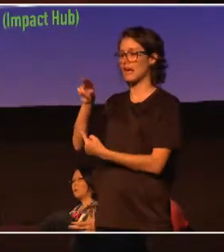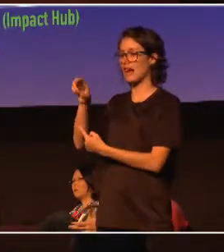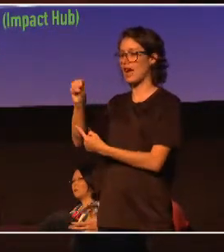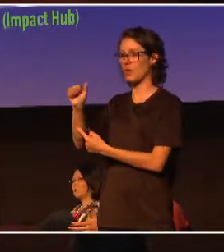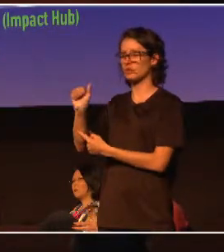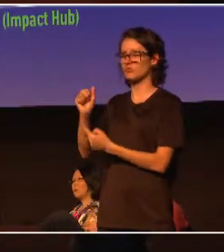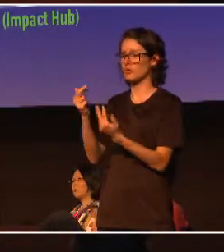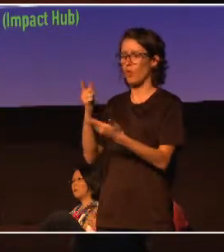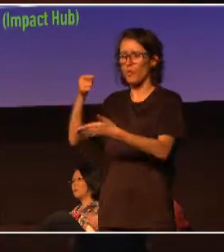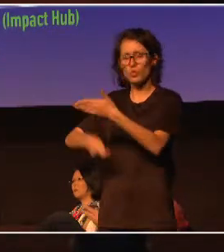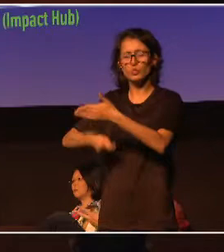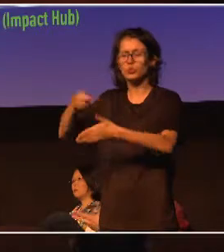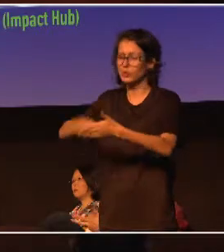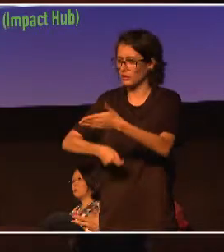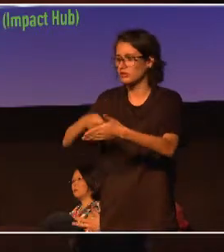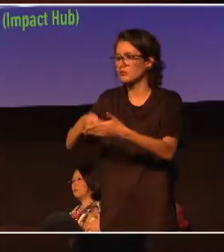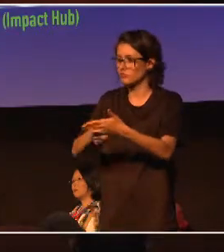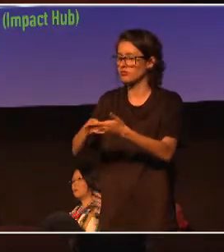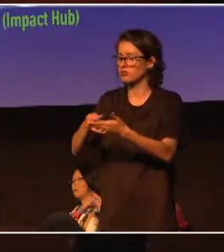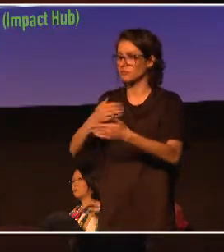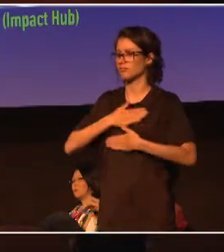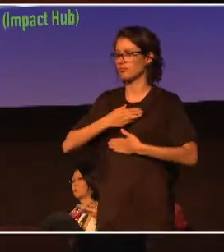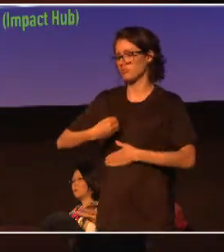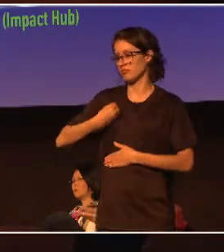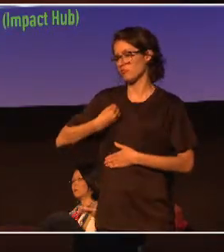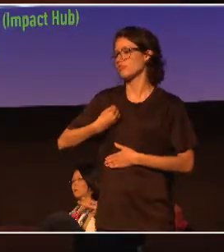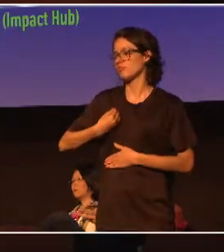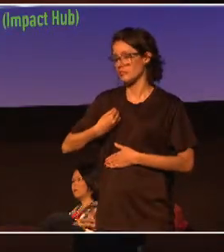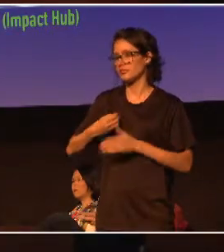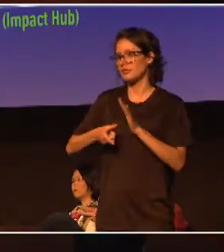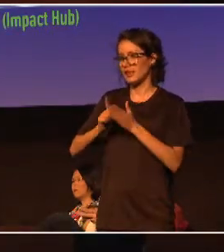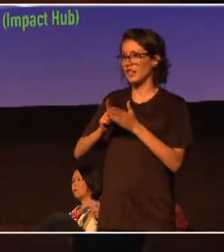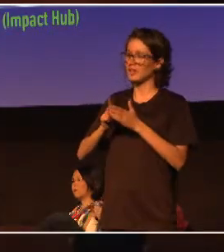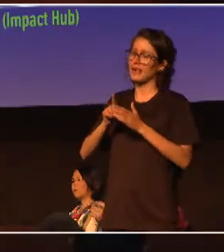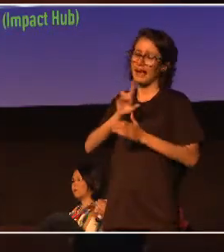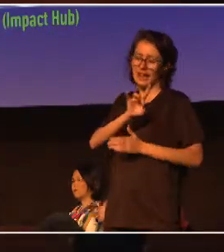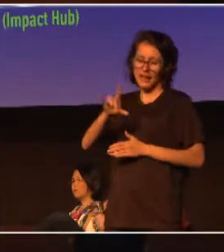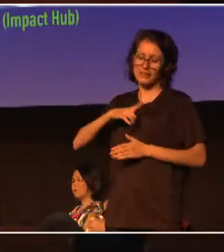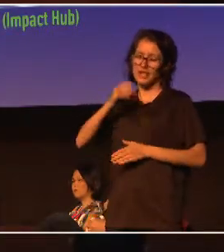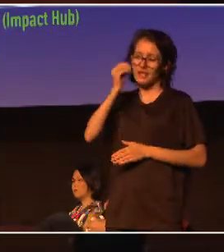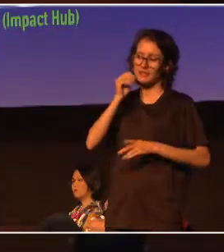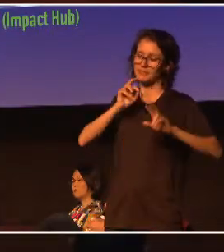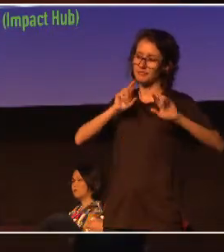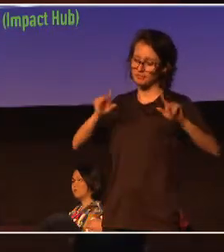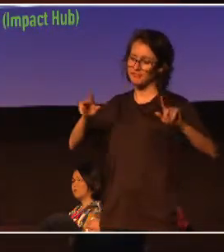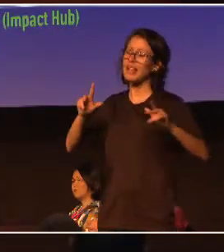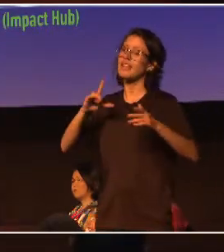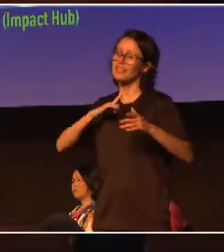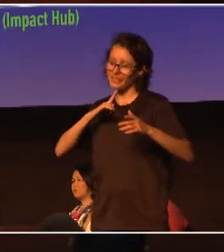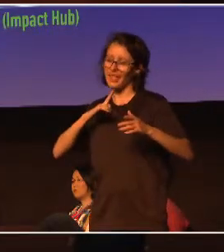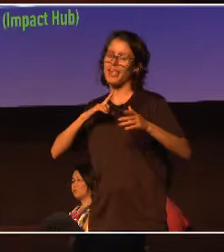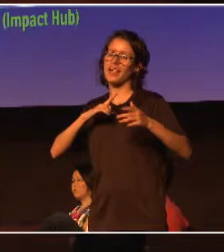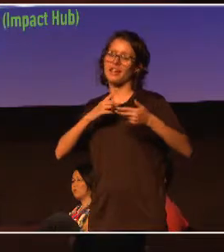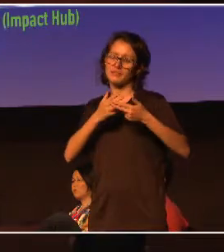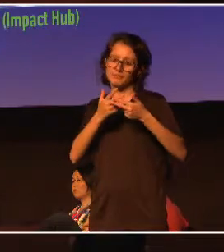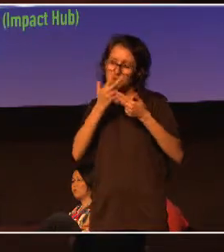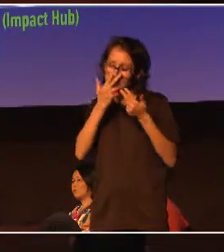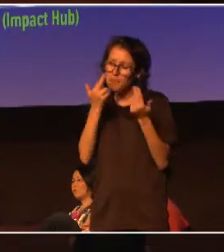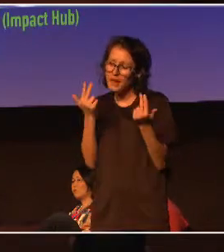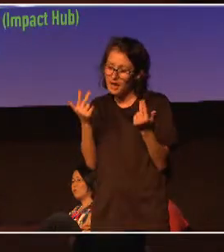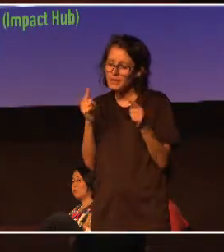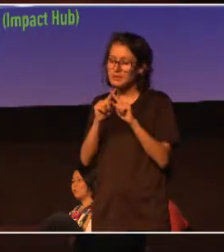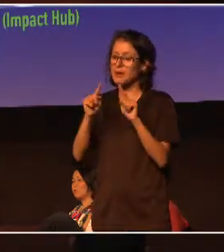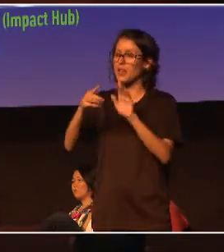fazer isso, acho que pelo que a gente contou aqui, é muito diferente, né, um do outro, tem alguns pontos em comuns. Então essa ideia de ter um